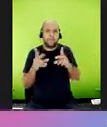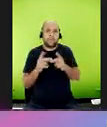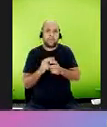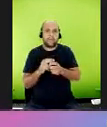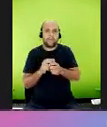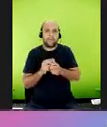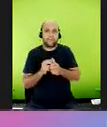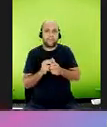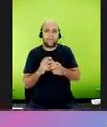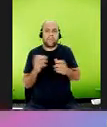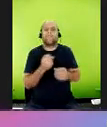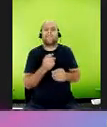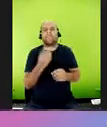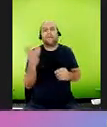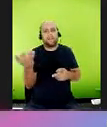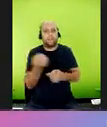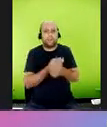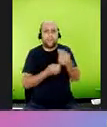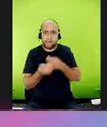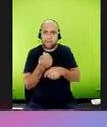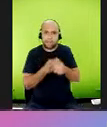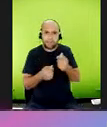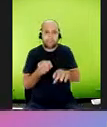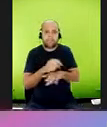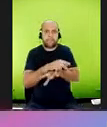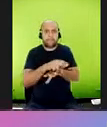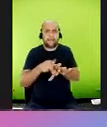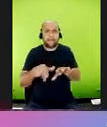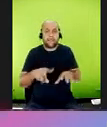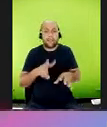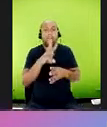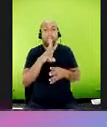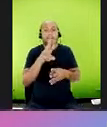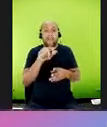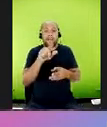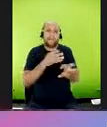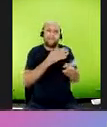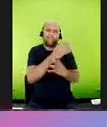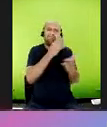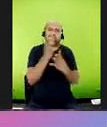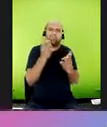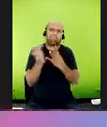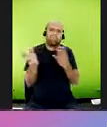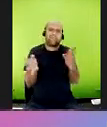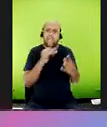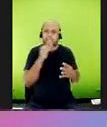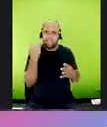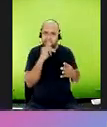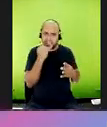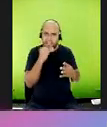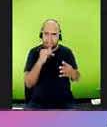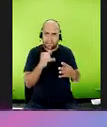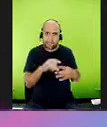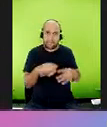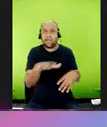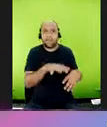são muitos negócios no negócio Vale nessa é a partir de energia é e dentro deve toda essa área a gente